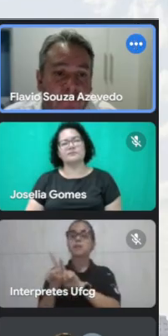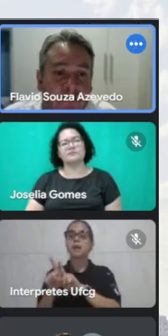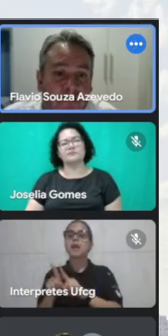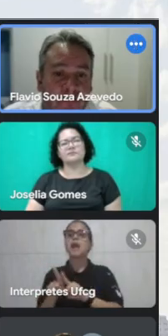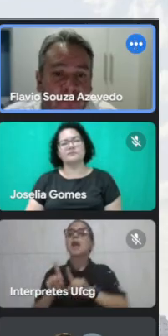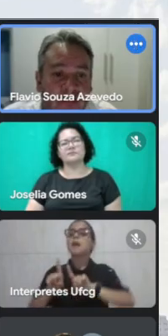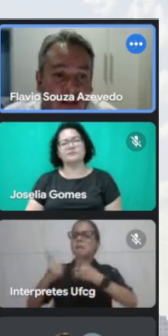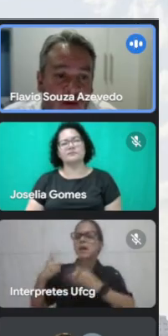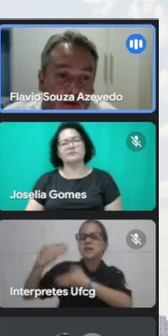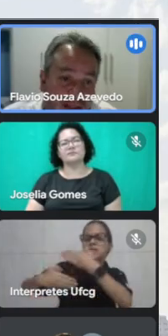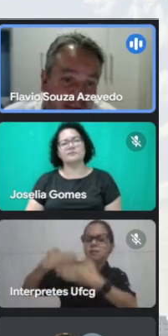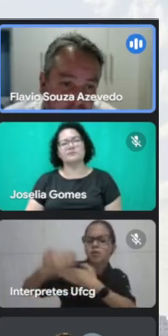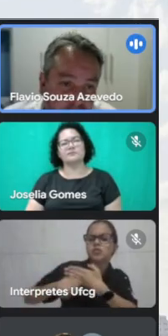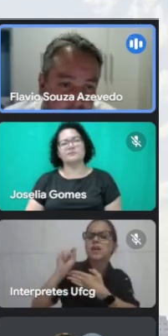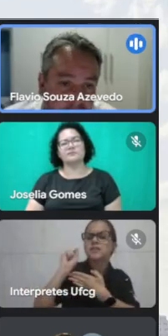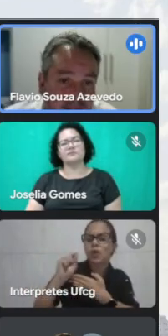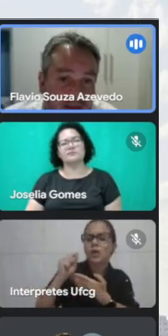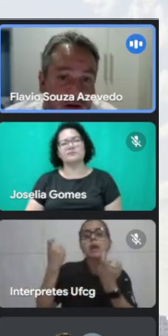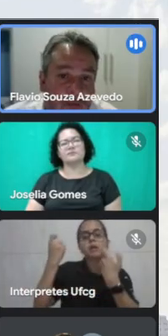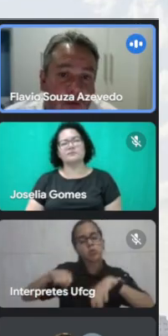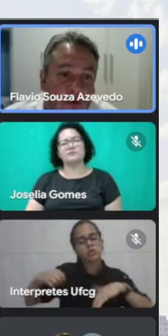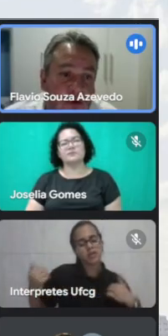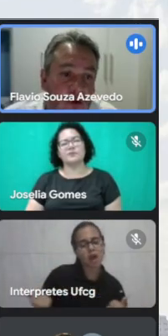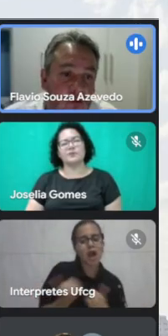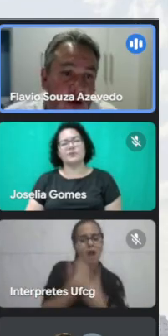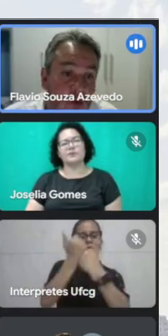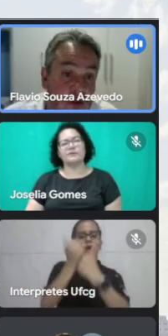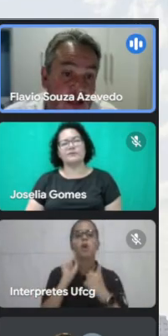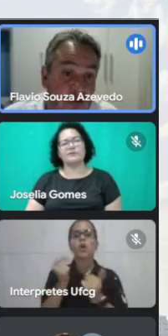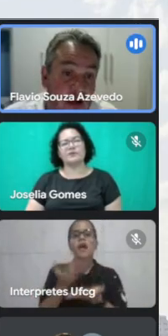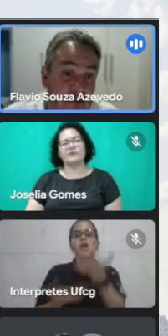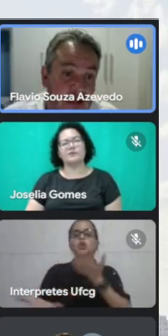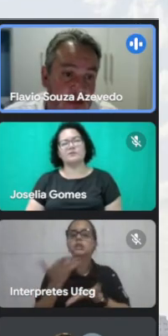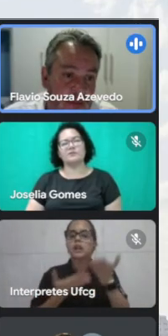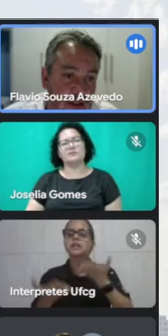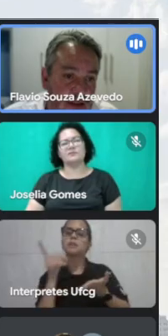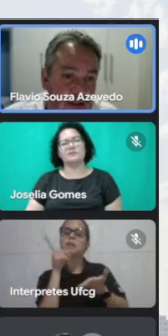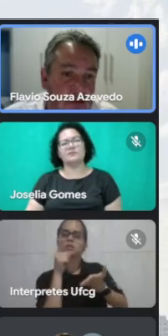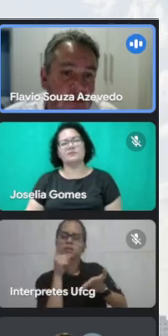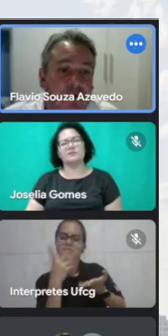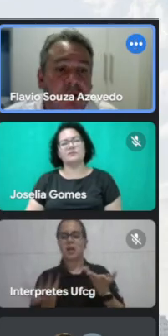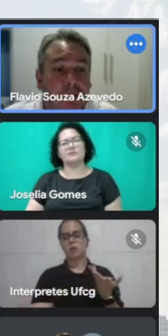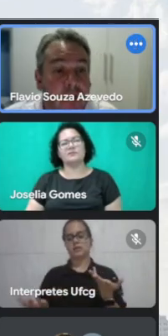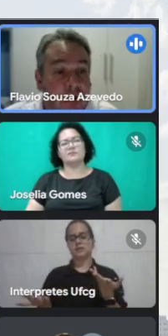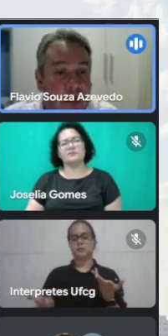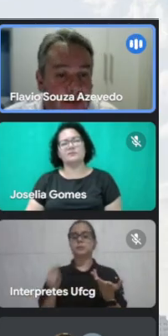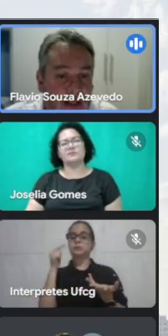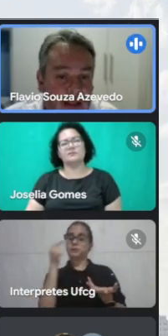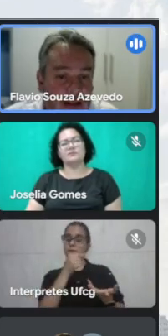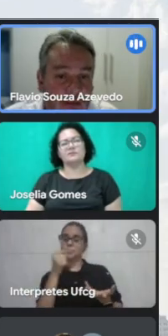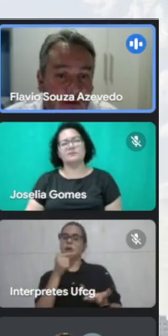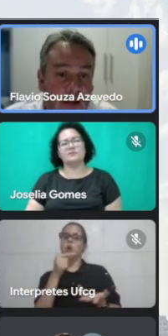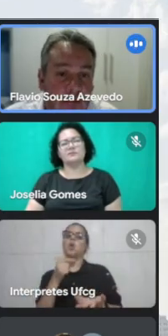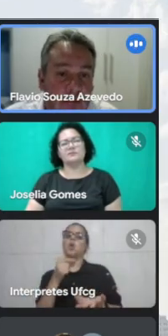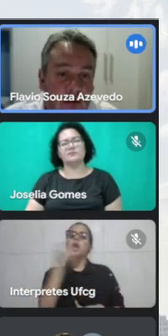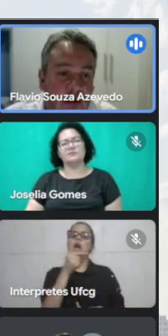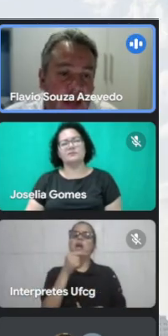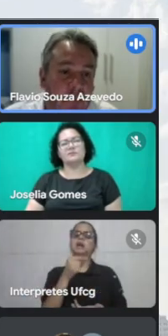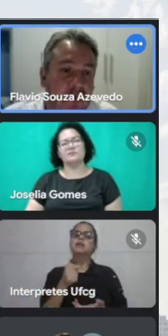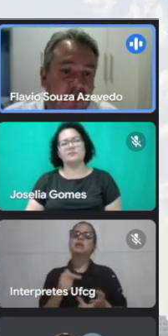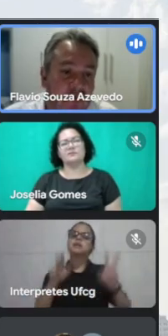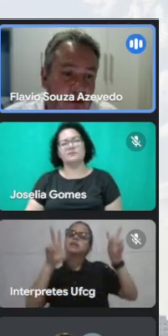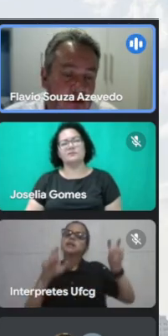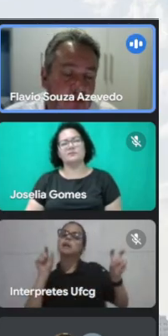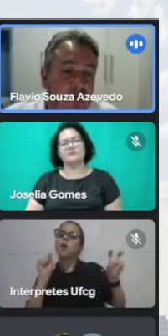contaminadas. Então, essa fitorremediação ela é proposta como uma abordagem baseada em plantas para remediação ambiental